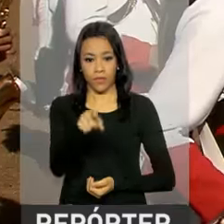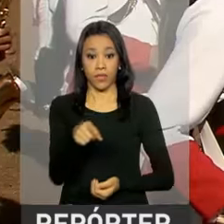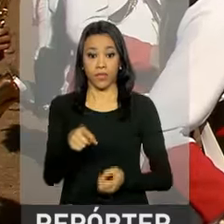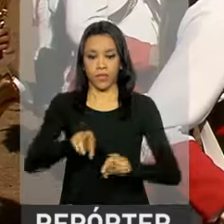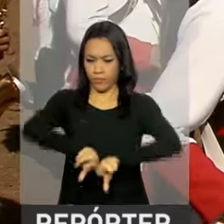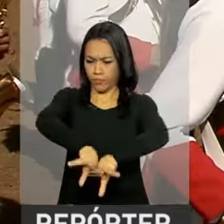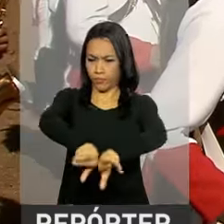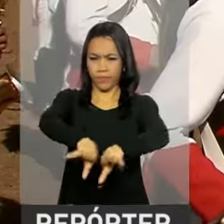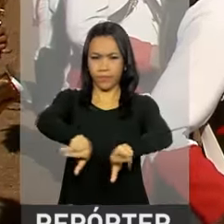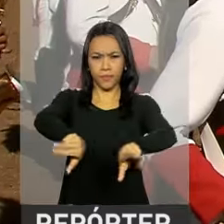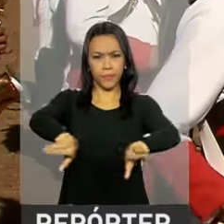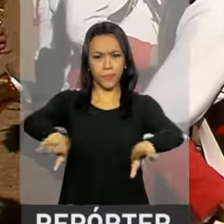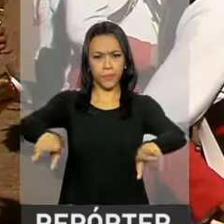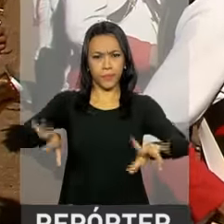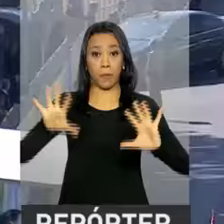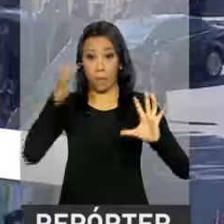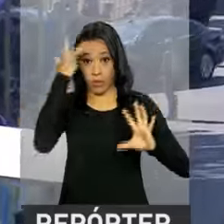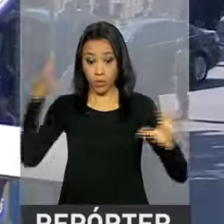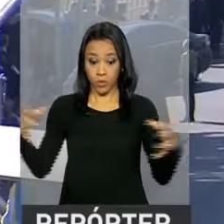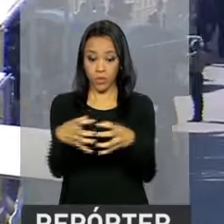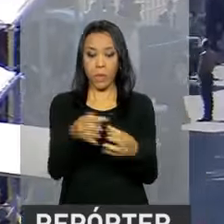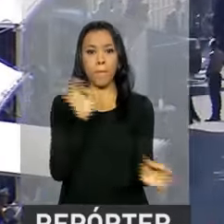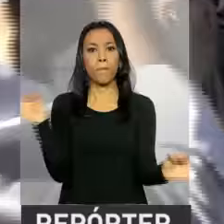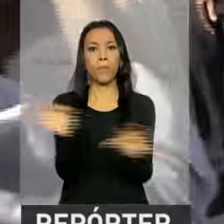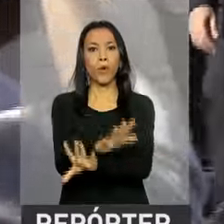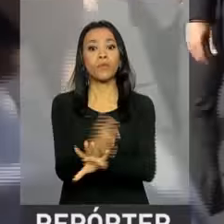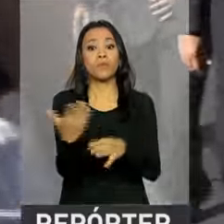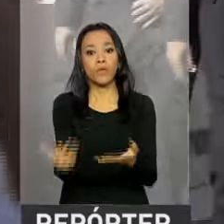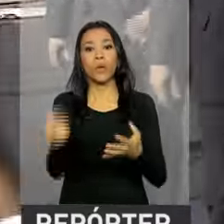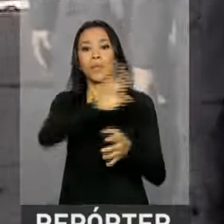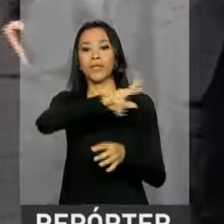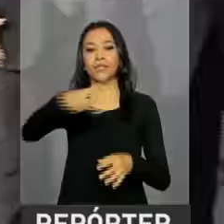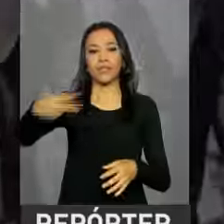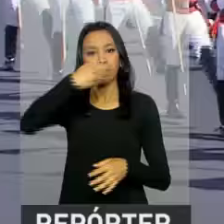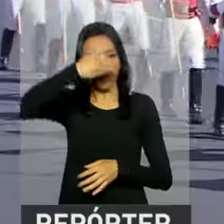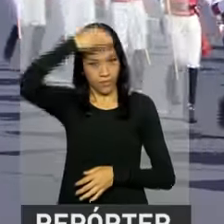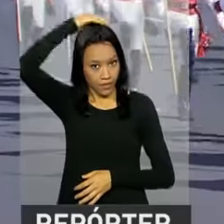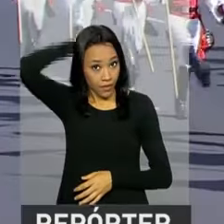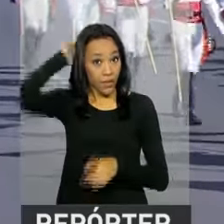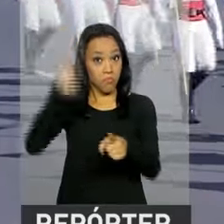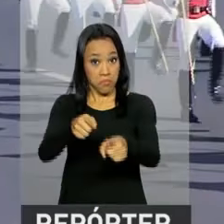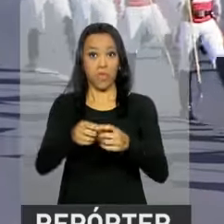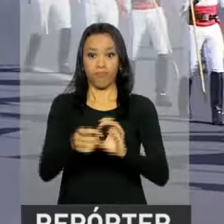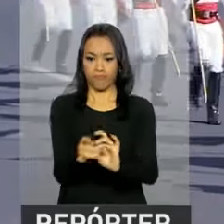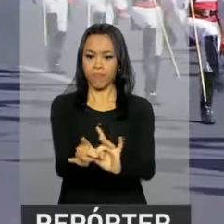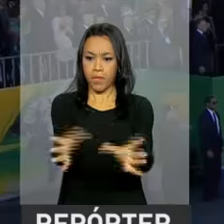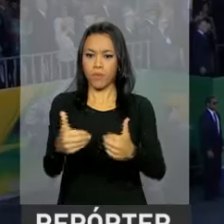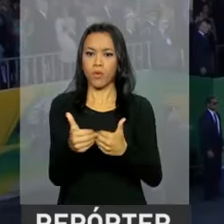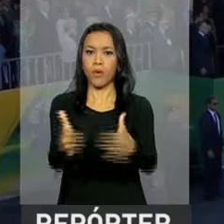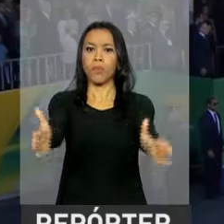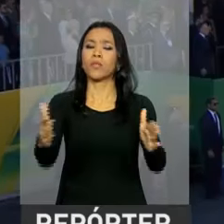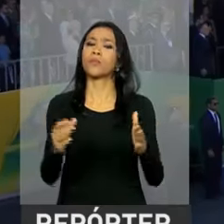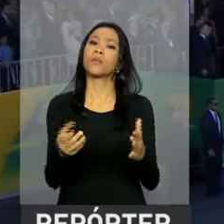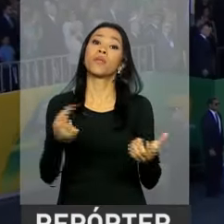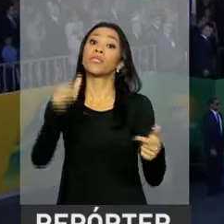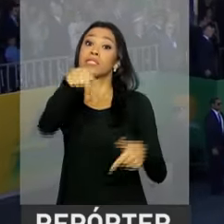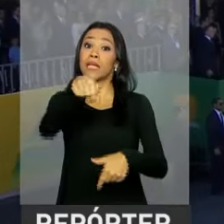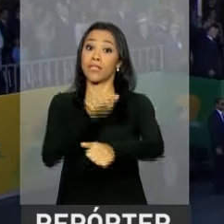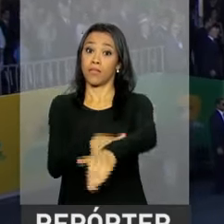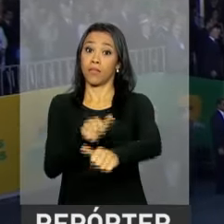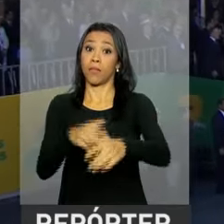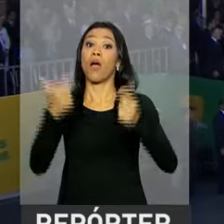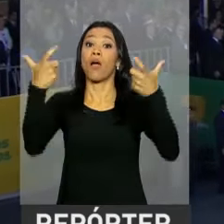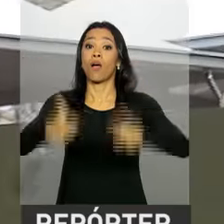Instrumentos, equipamentos e integrantes prontos, o presidente Michel Temer deu início ao desfile de 7 de setembro na Esplanada